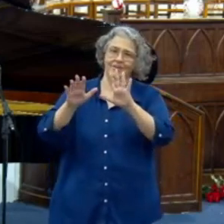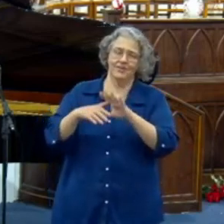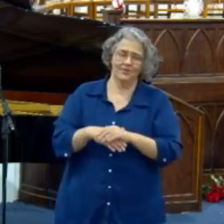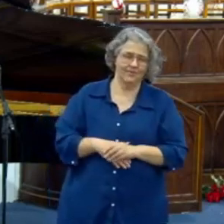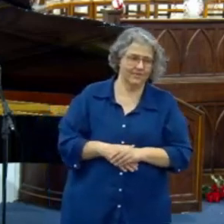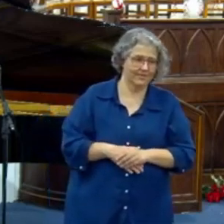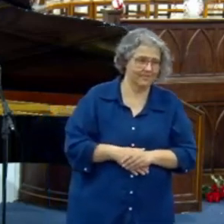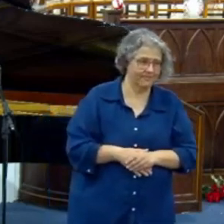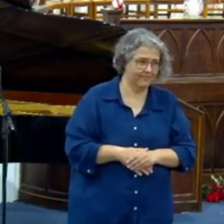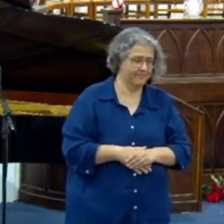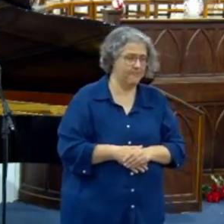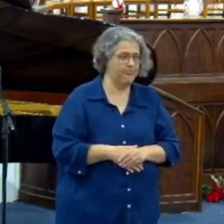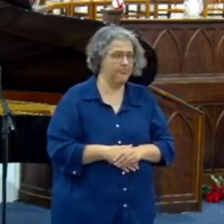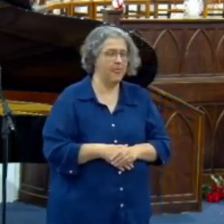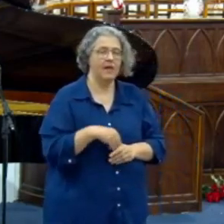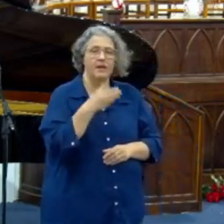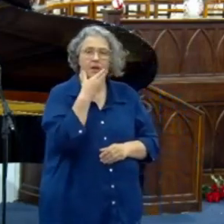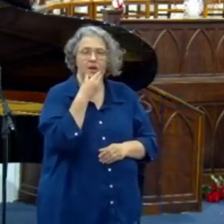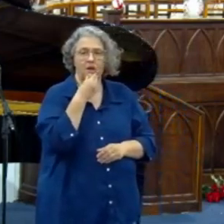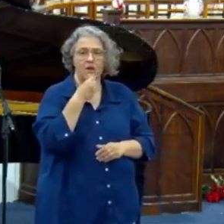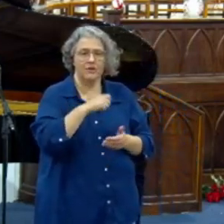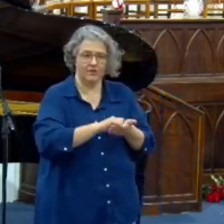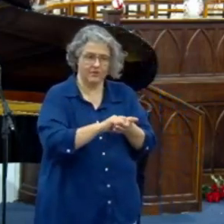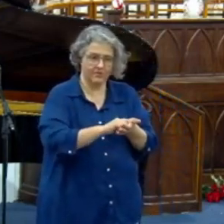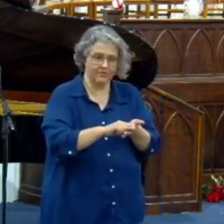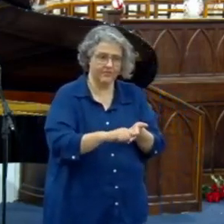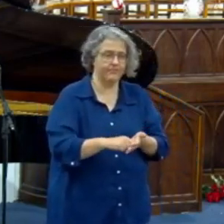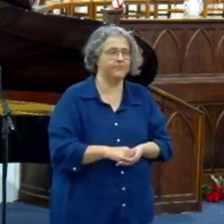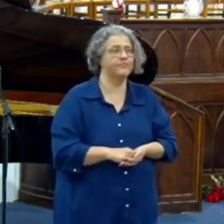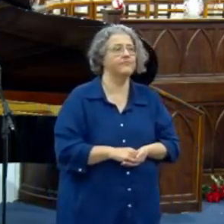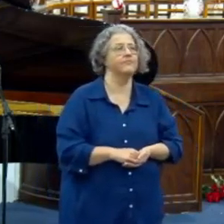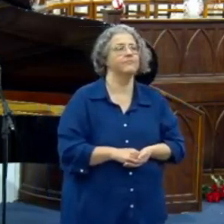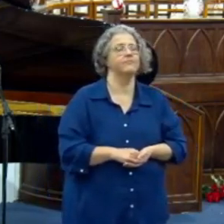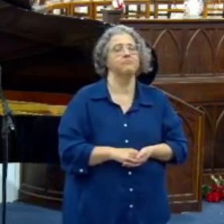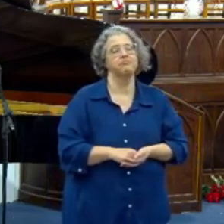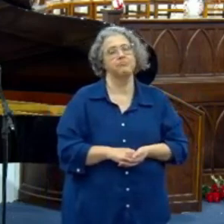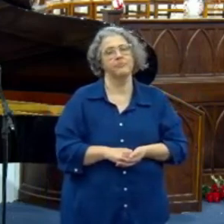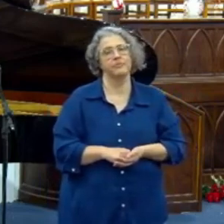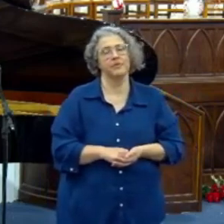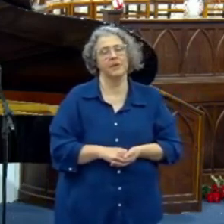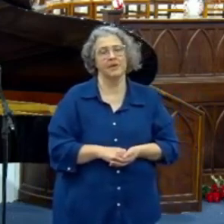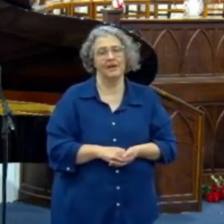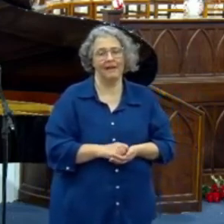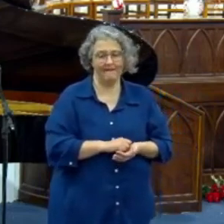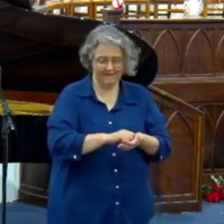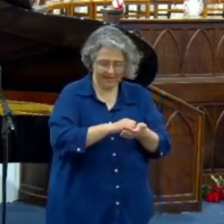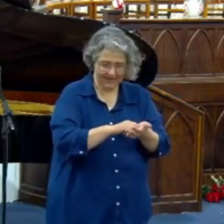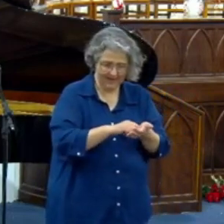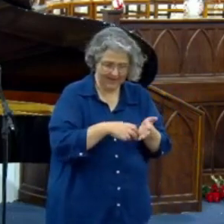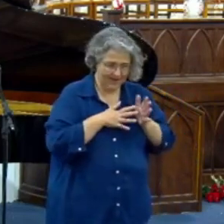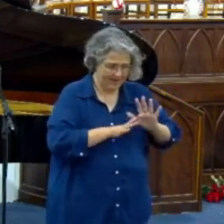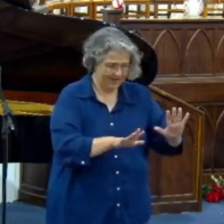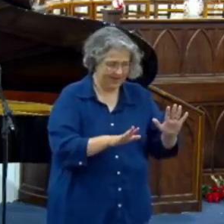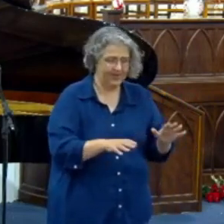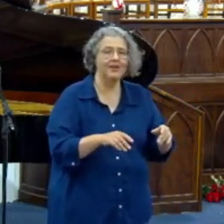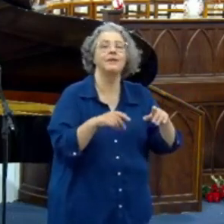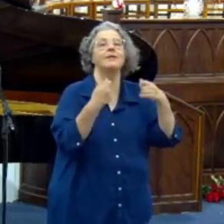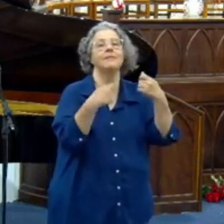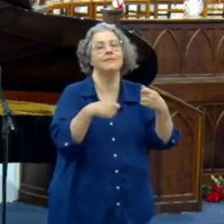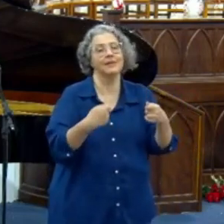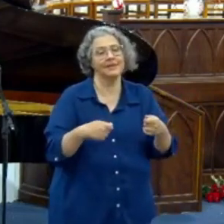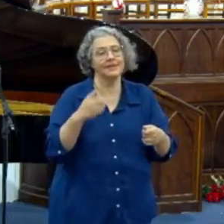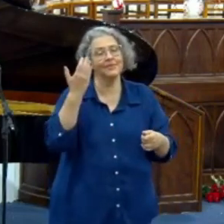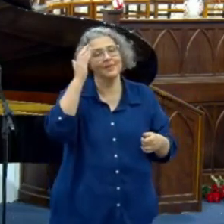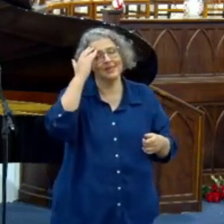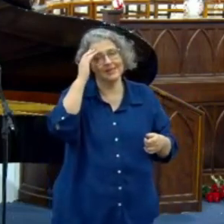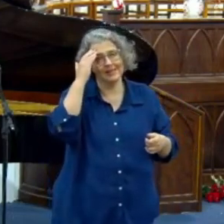Tem ainda um pensador que fala sobre isso, eu admiro muito esse homem, chama-se Richard Baxter, e ele diz: devemos considerar Cristo